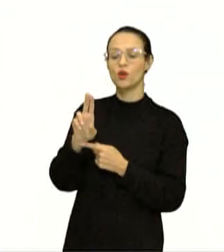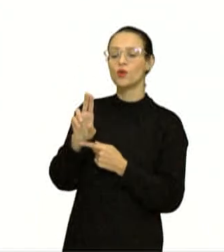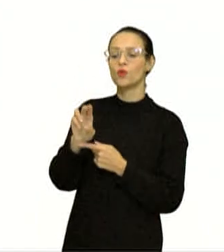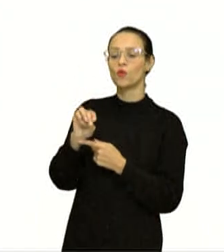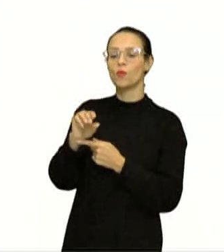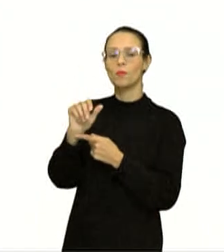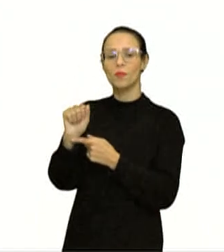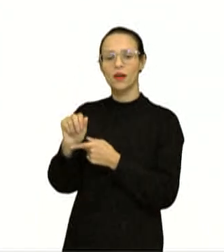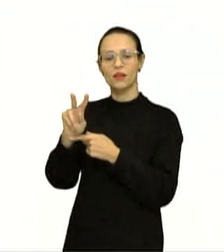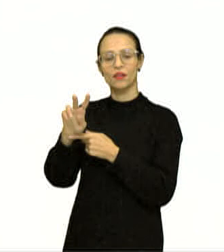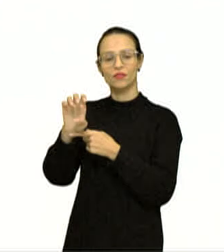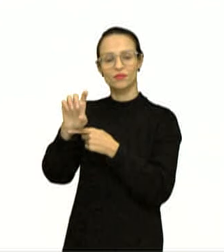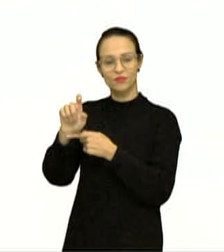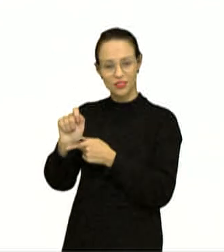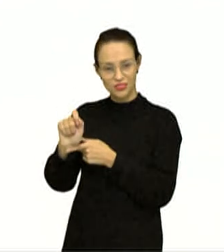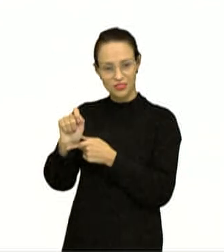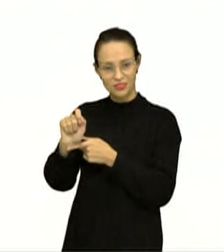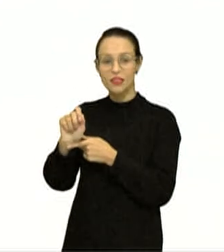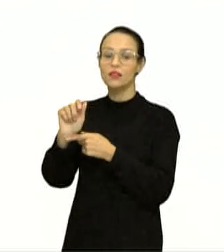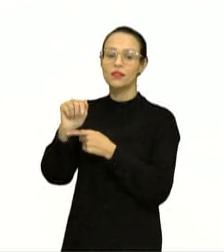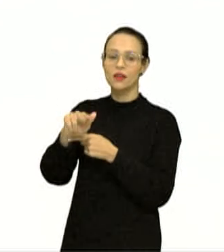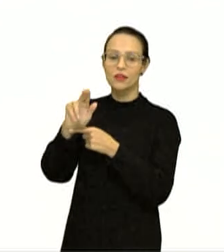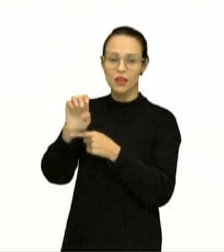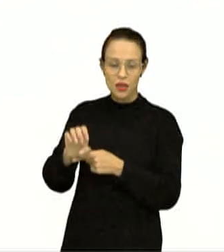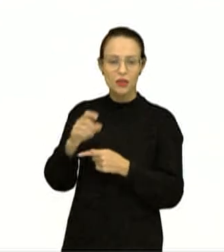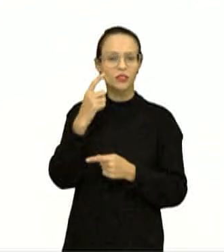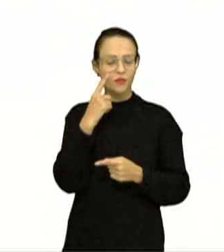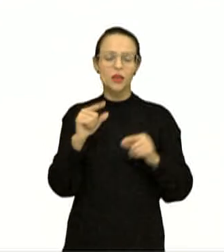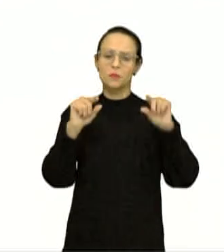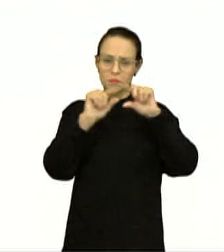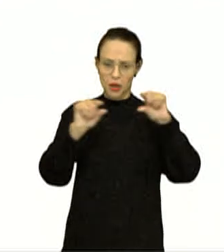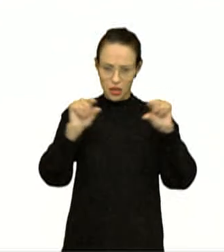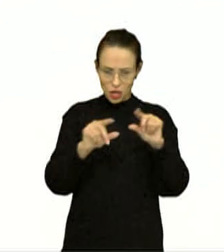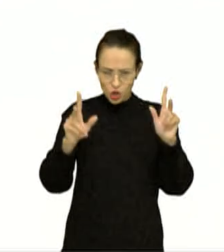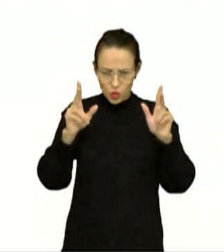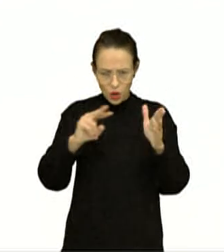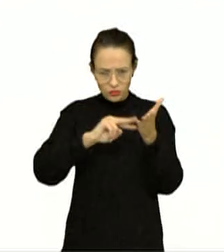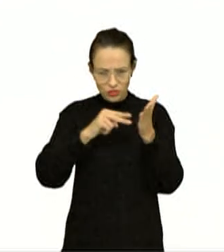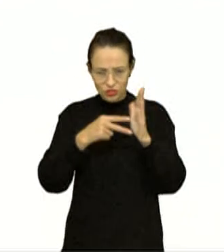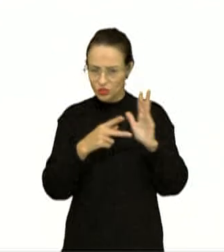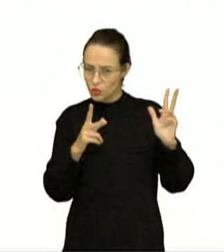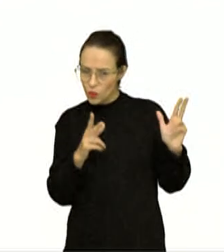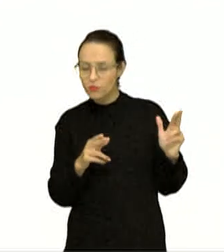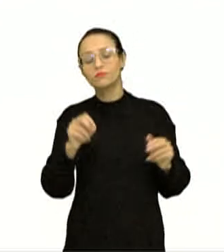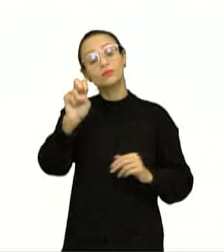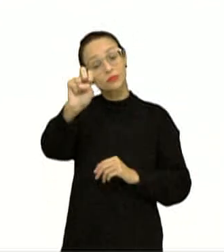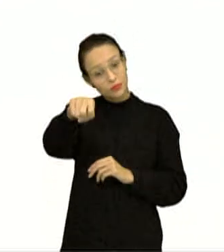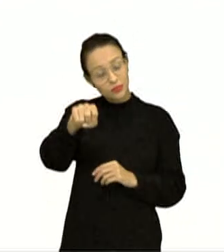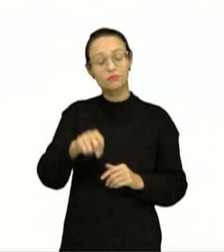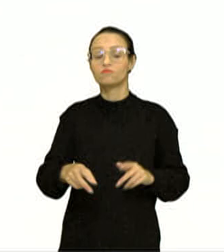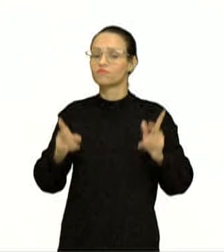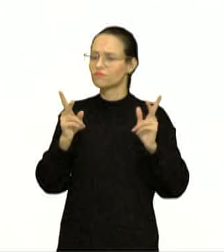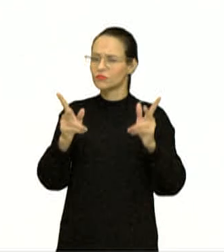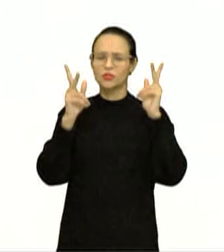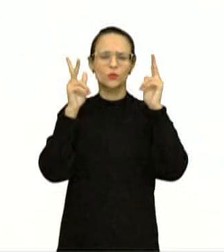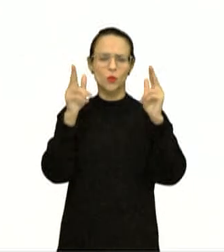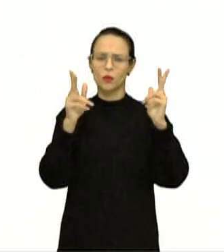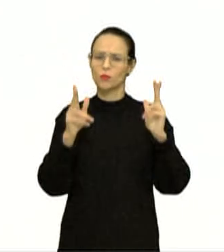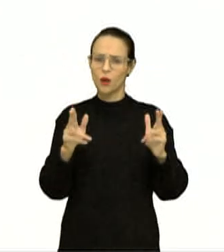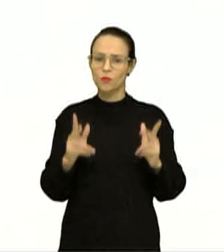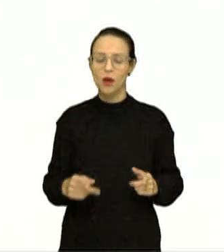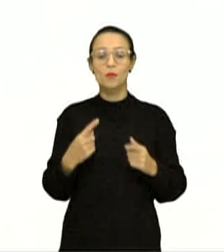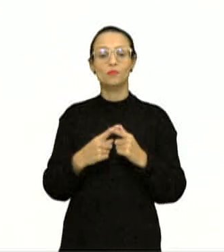segunda oração, que é a subordinada, os períodos permaneceram com o mesmo sentido? Sim, permaneceram, pois